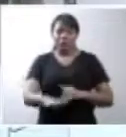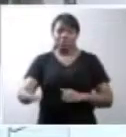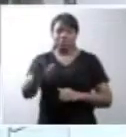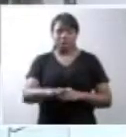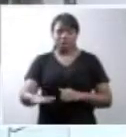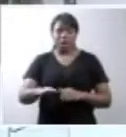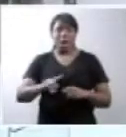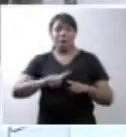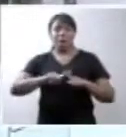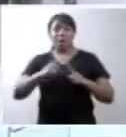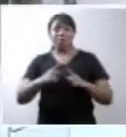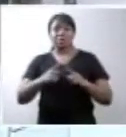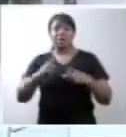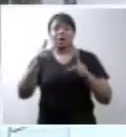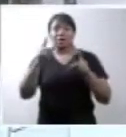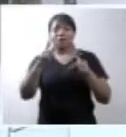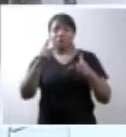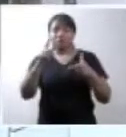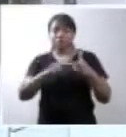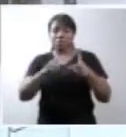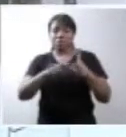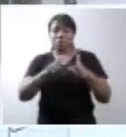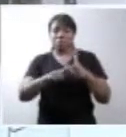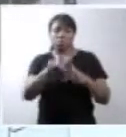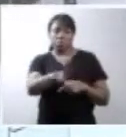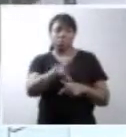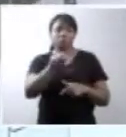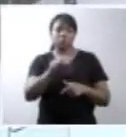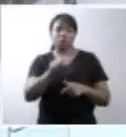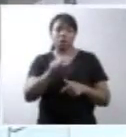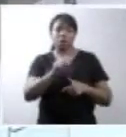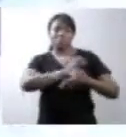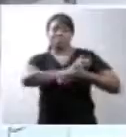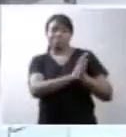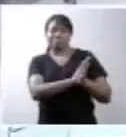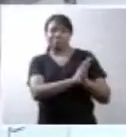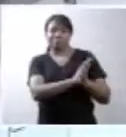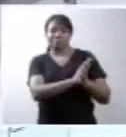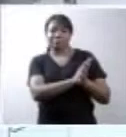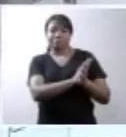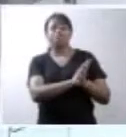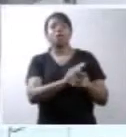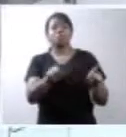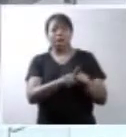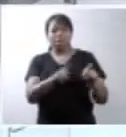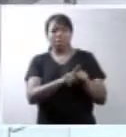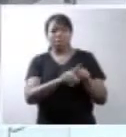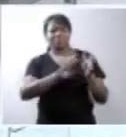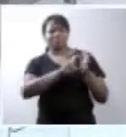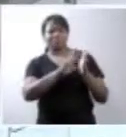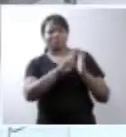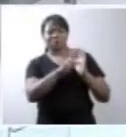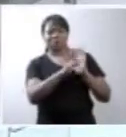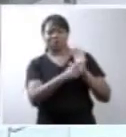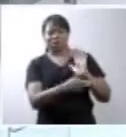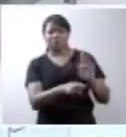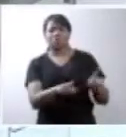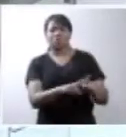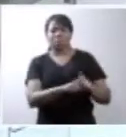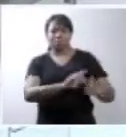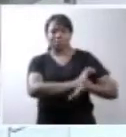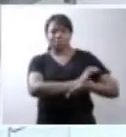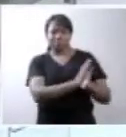segunda opção é rejeitá-la, o que acontece todos os dias. São formas de discriminação como essa, muitas